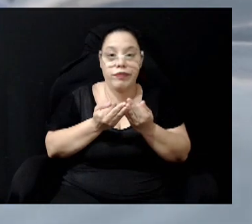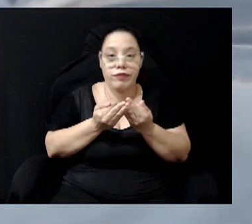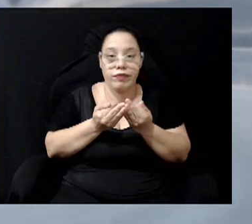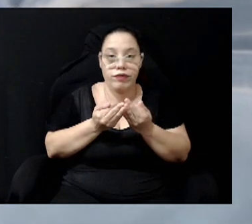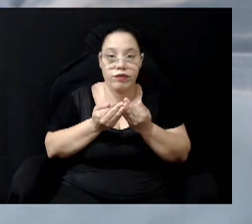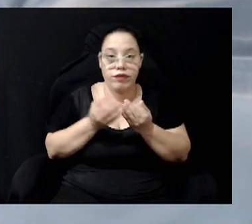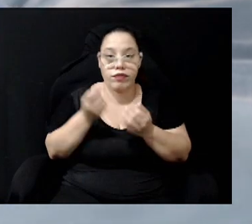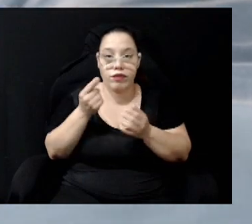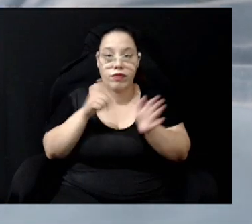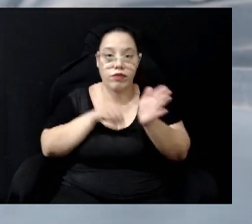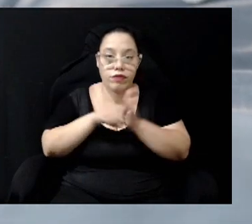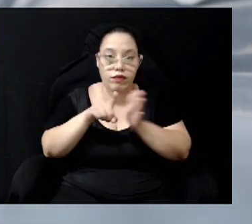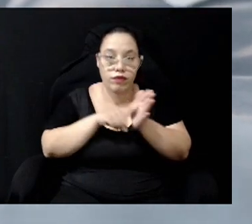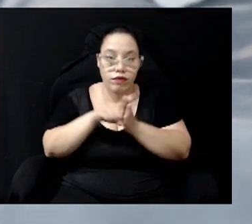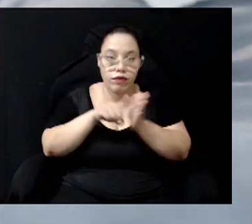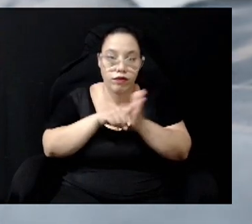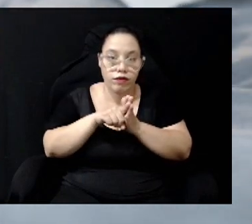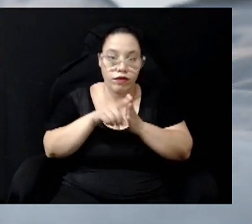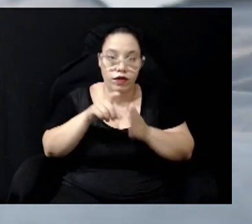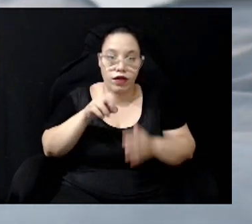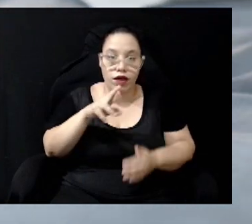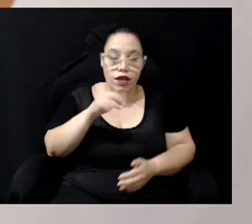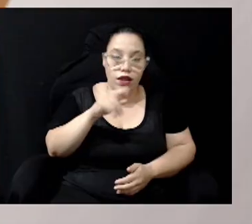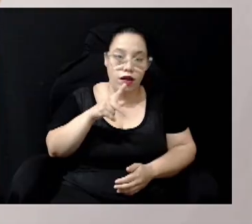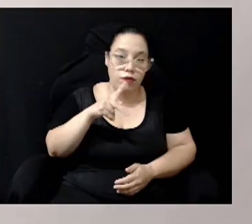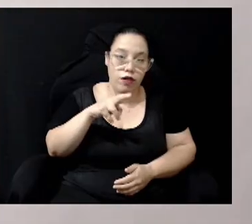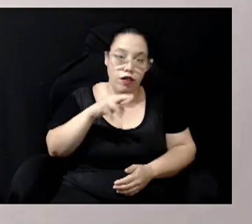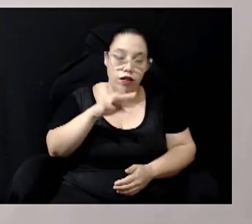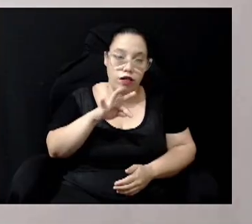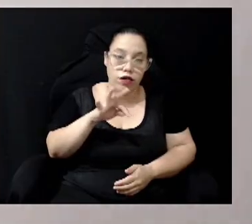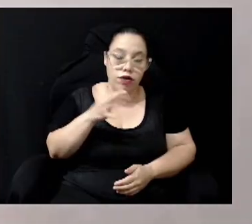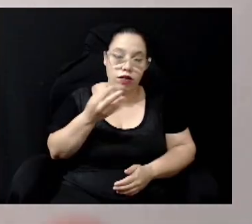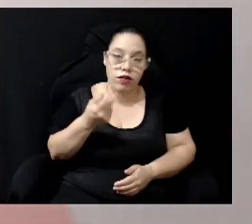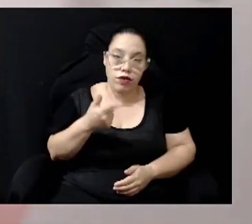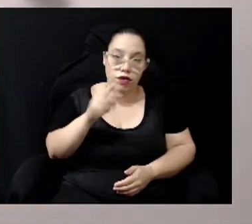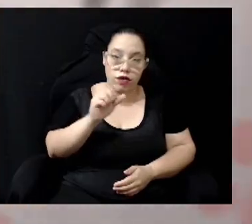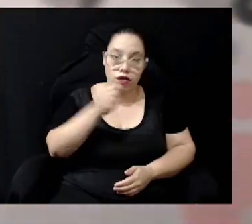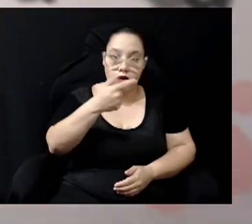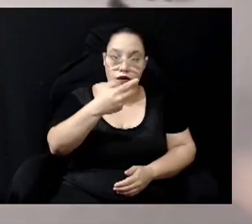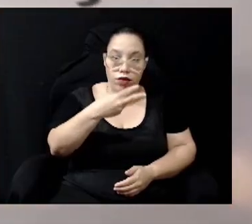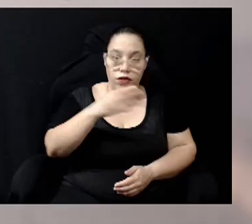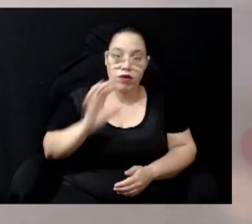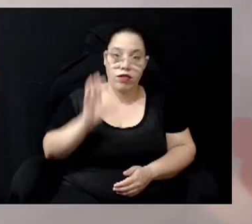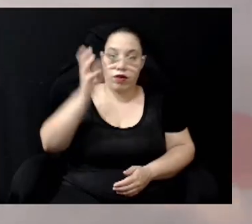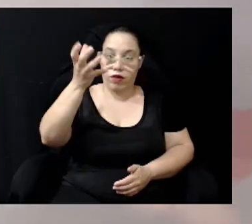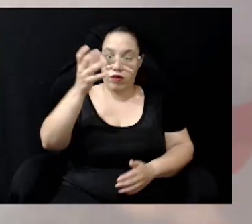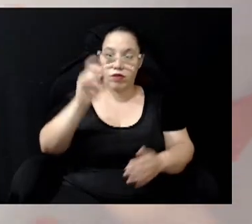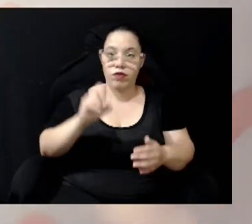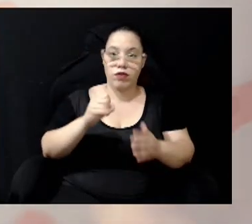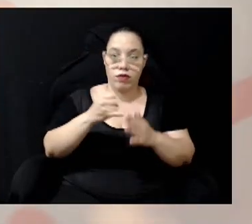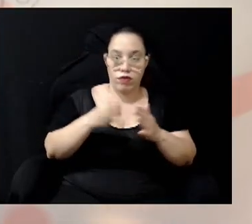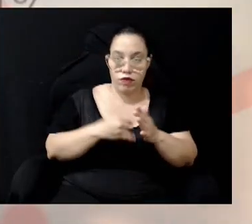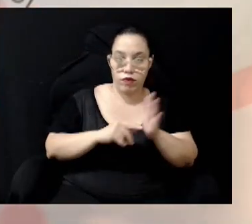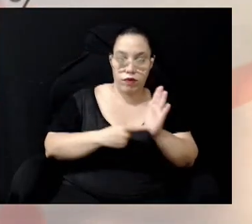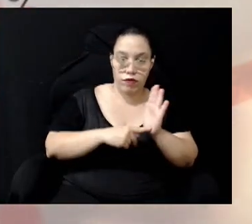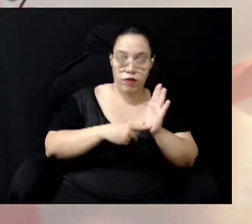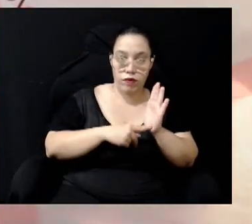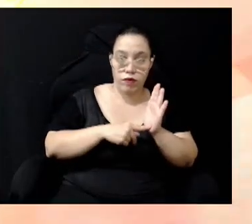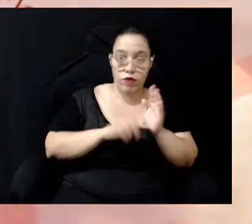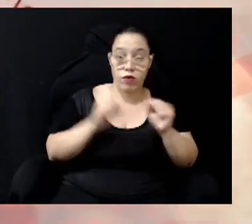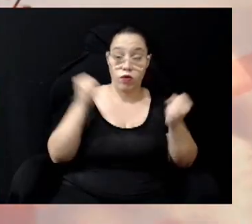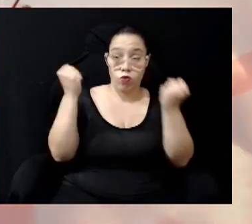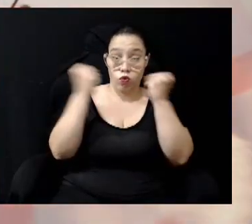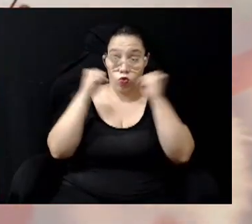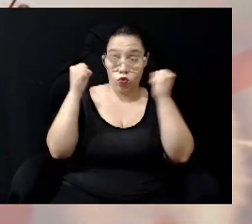da pesquisa Radar Pet 2023, realizada pelo Sindicato Nacional da Indústria de Produtos